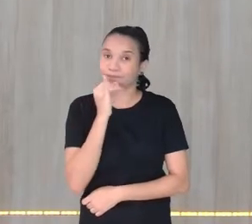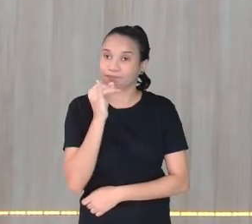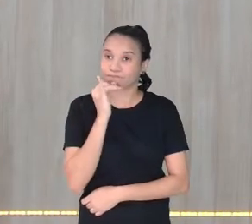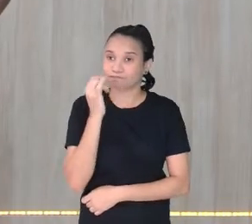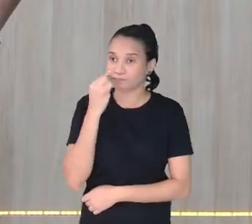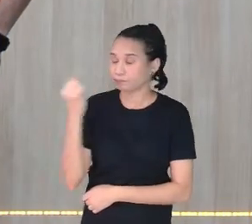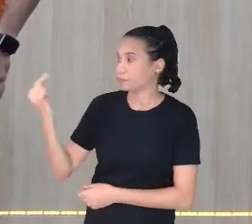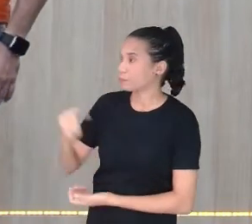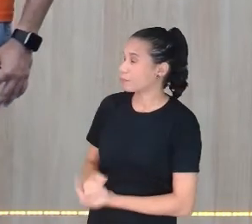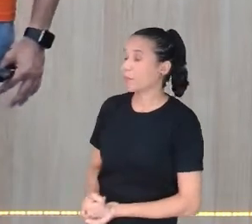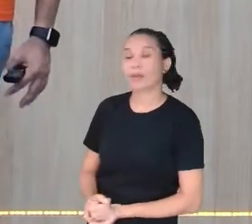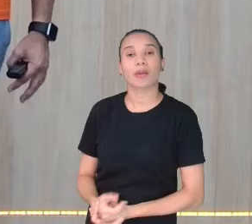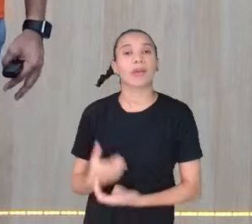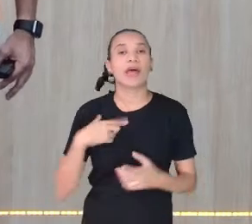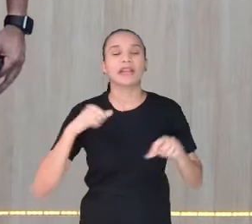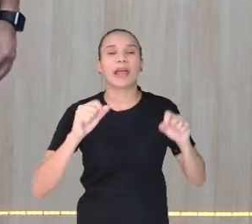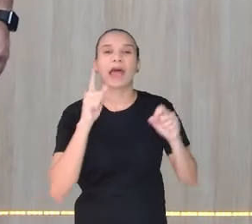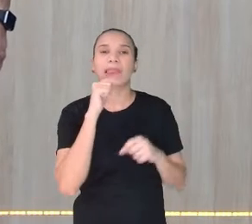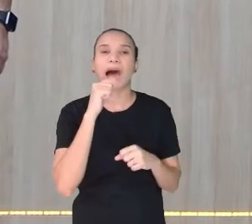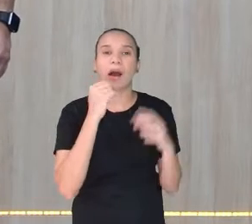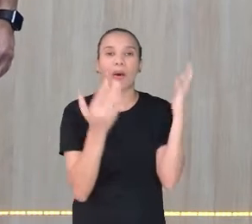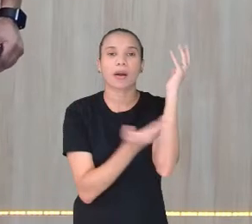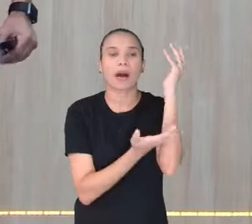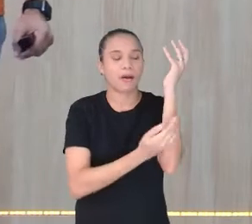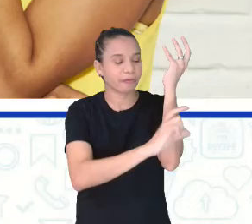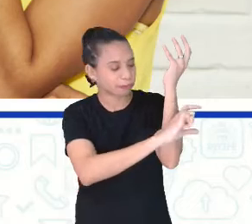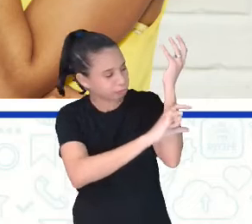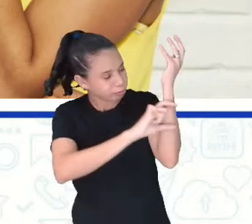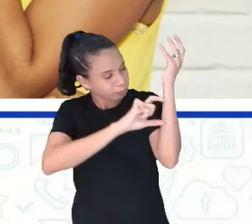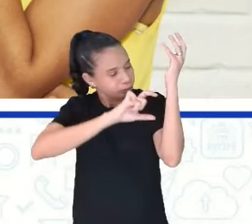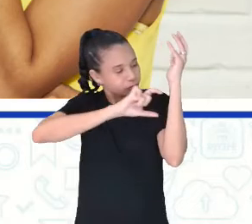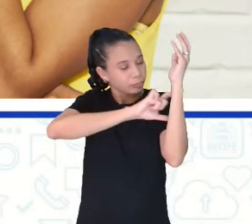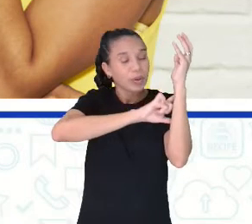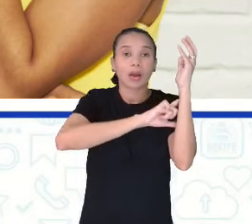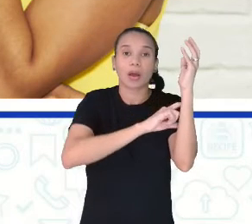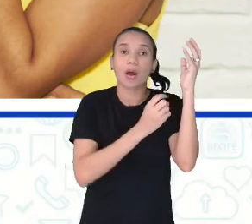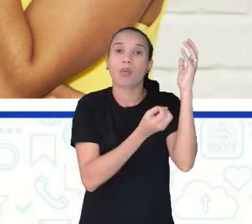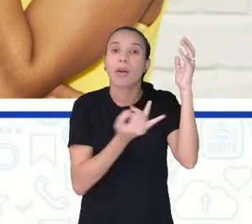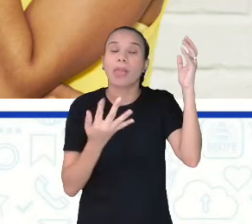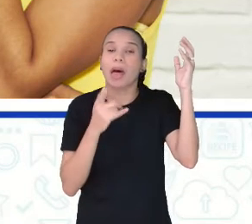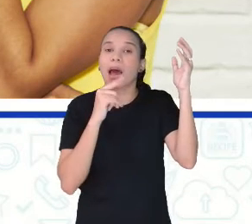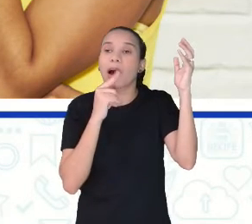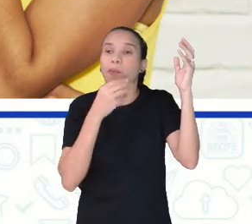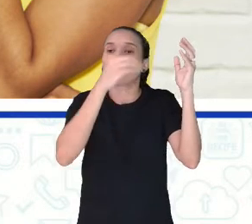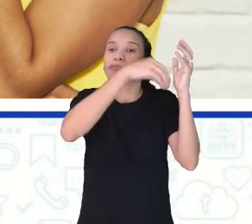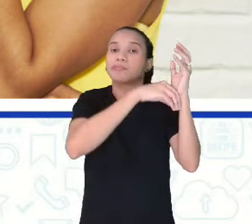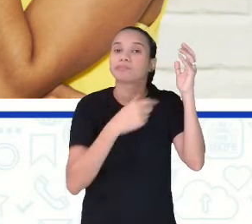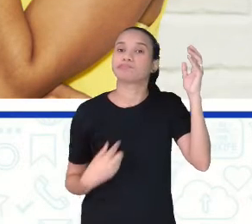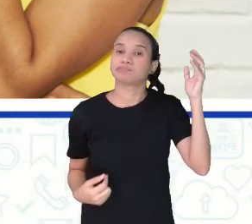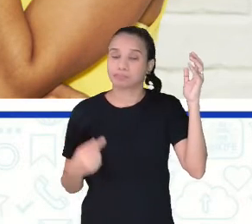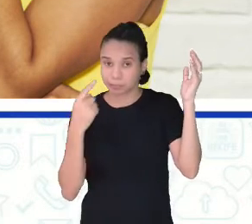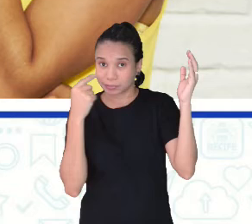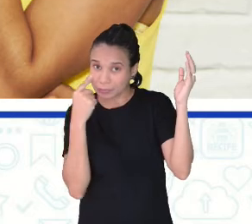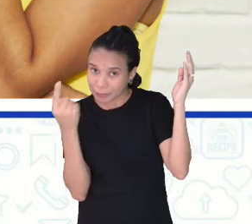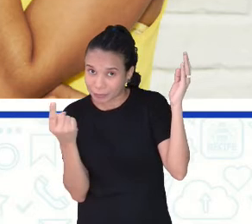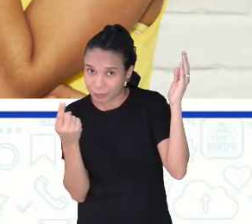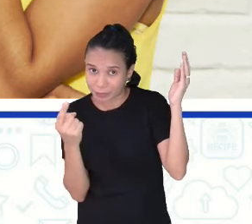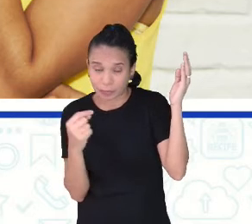ó, como é que você vê o rótulo de uma garrafa representando o volume que tem ali dentro dela? Você vê